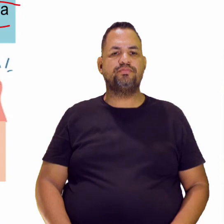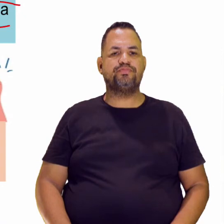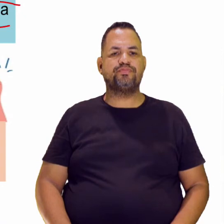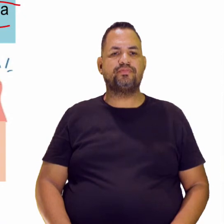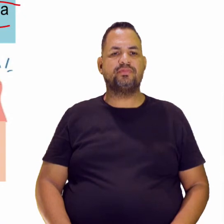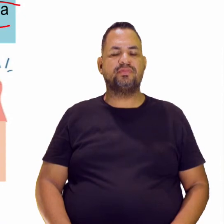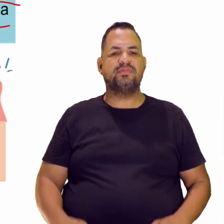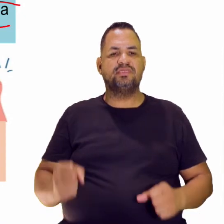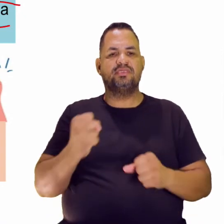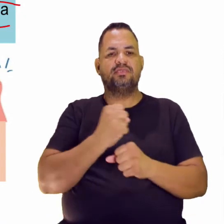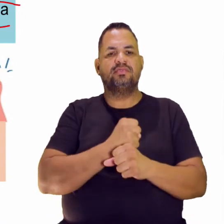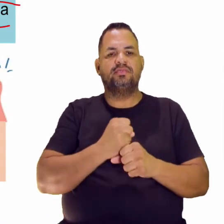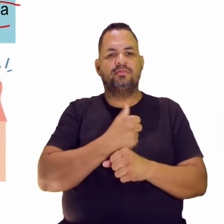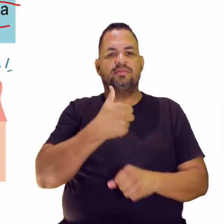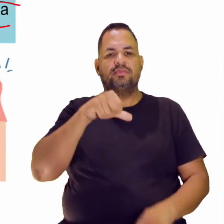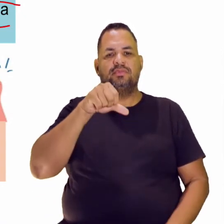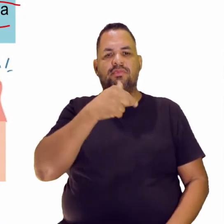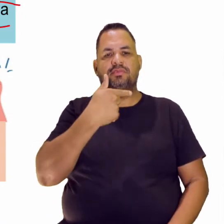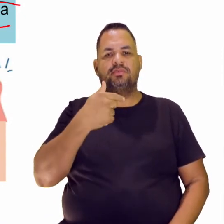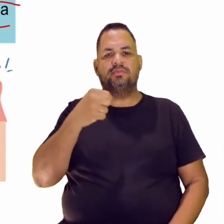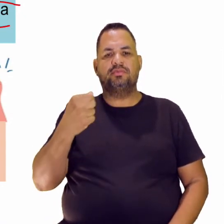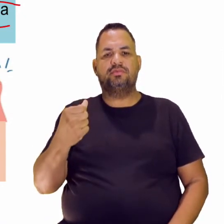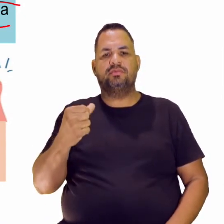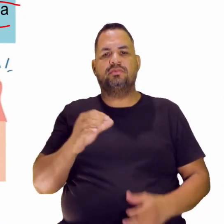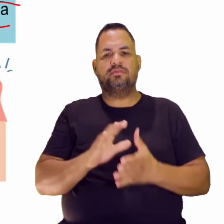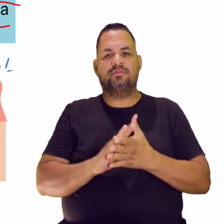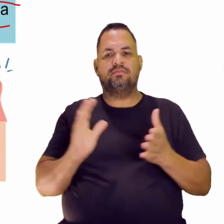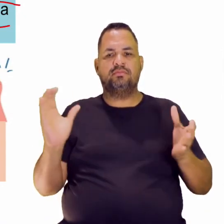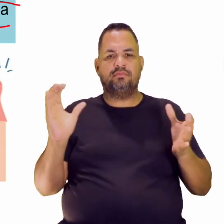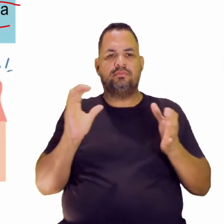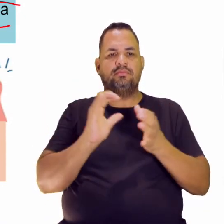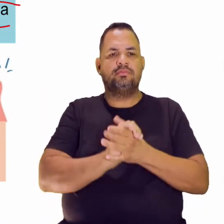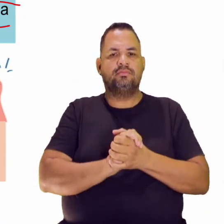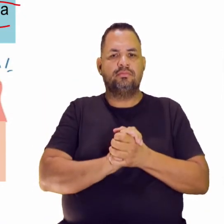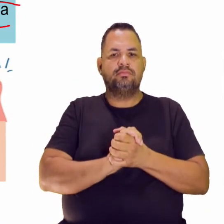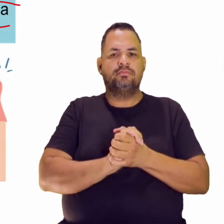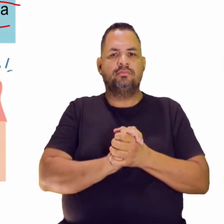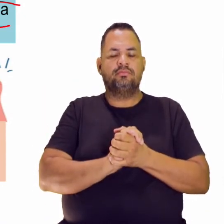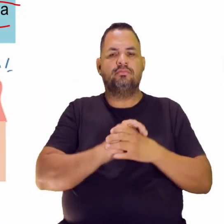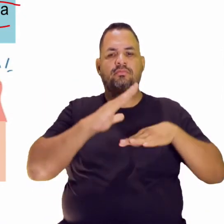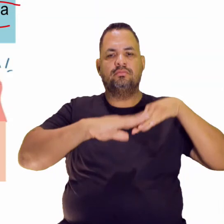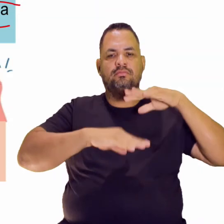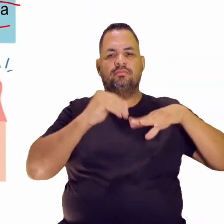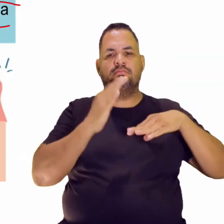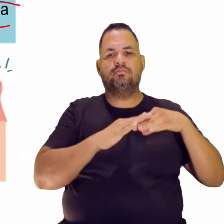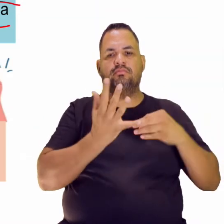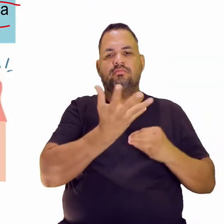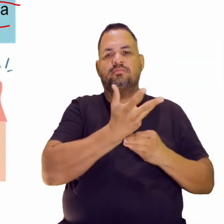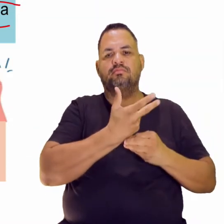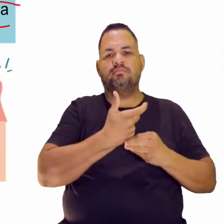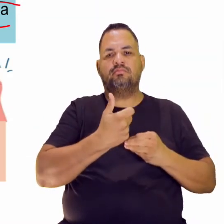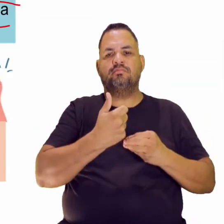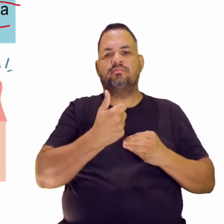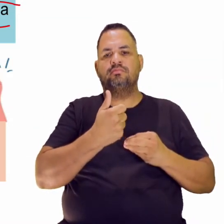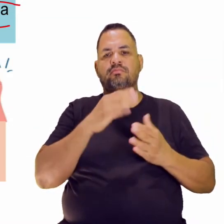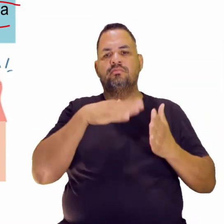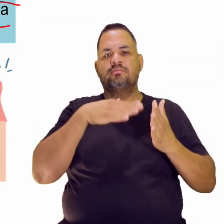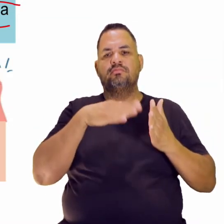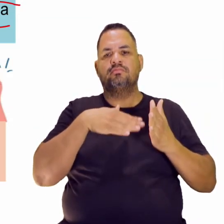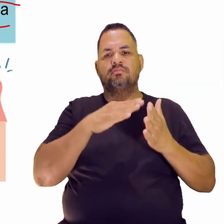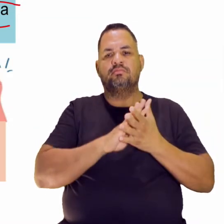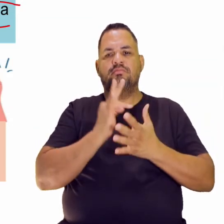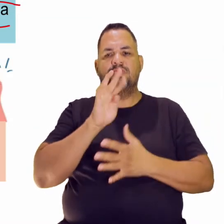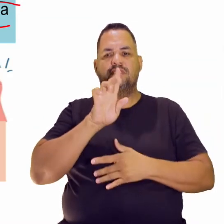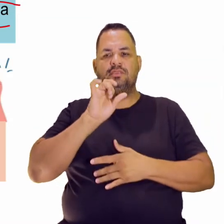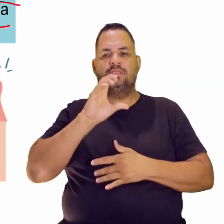Tá? Em 1926, ele casa-se com a pintora Tarsila do Amaral. Então